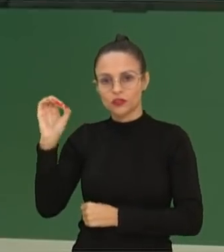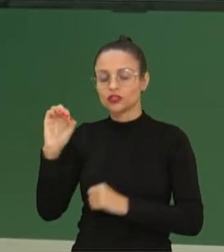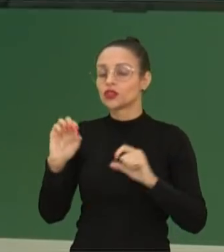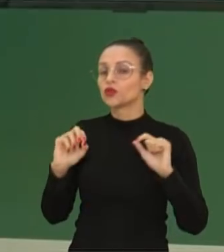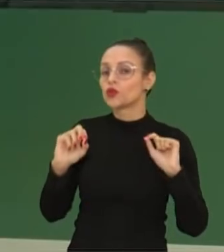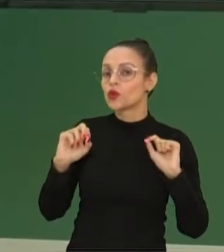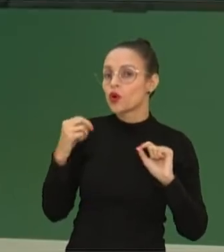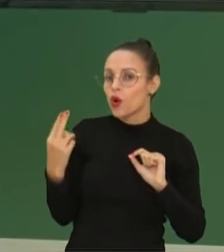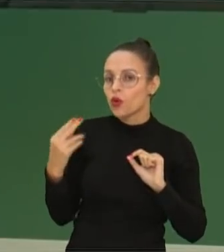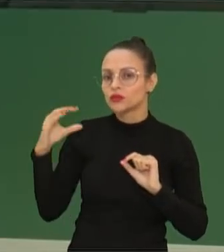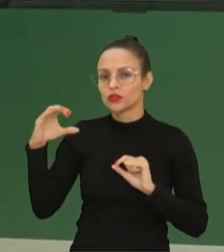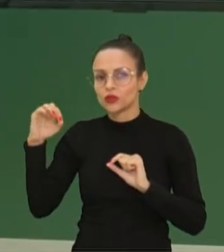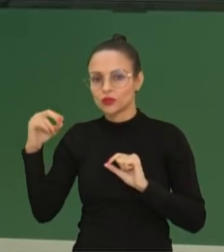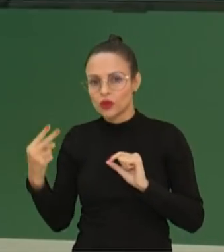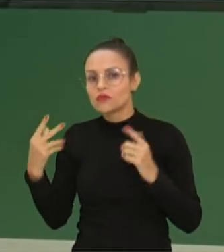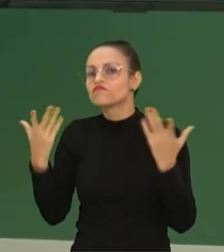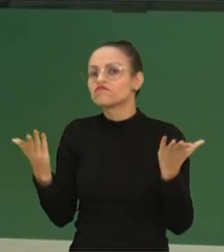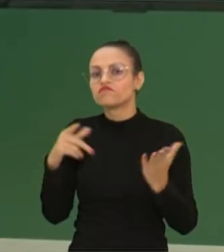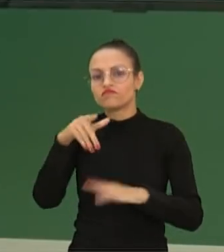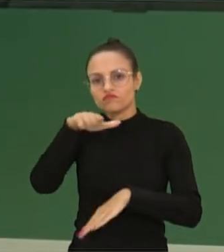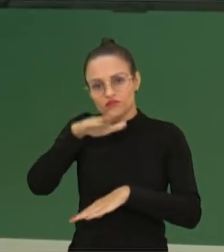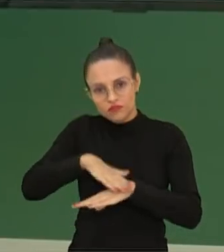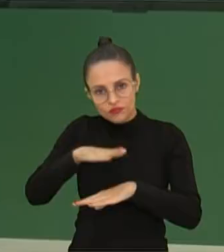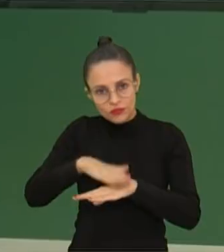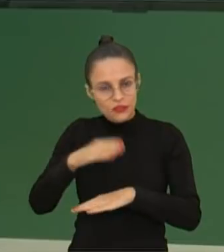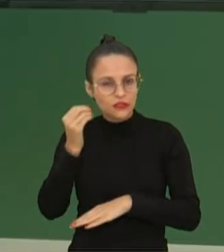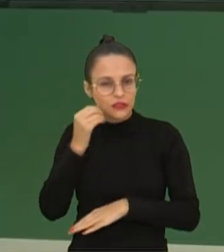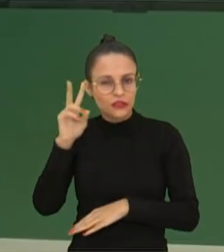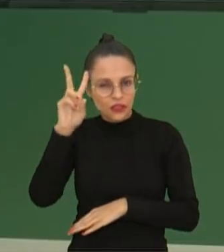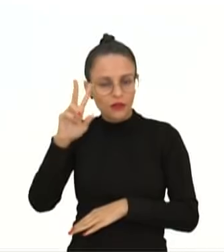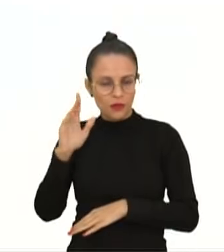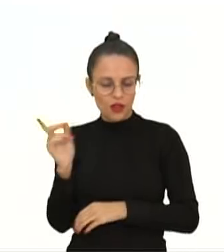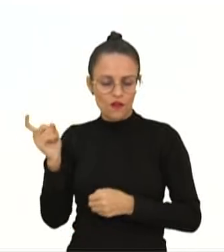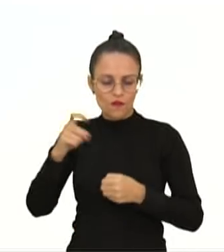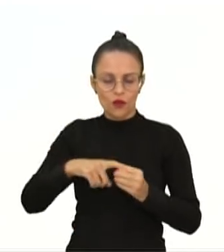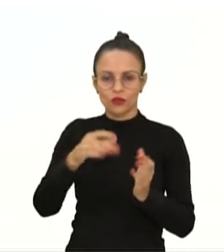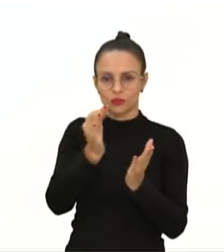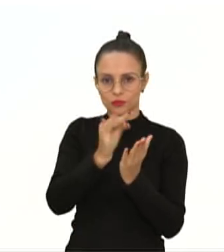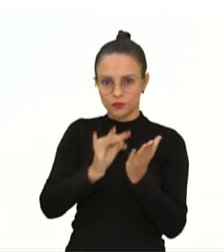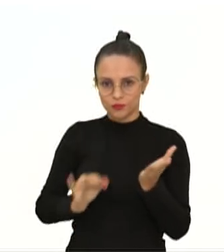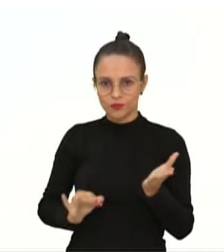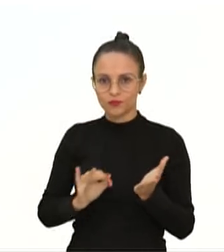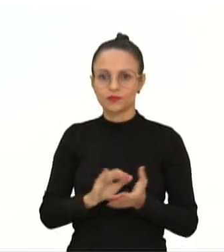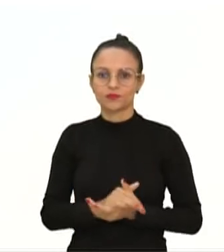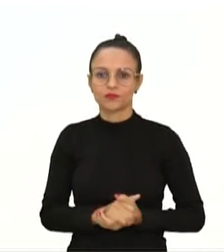é rico em gás carbônico, tenta lembrar aí que eu já volto para fazer a correção com você.